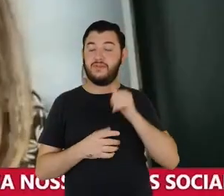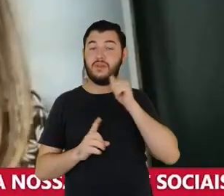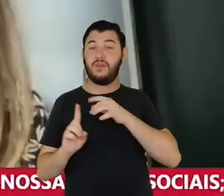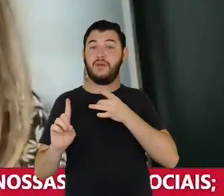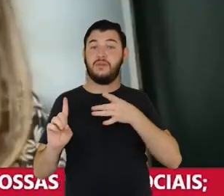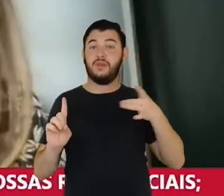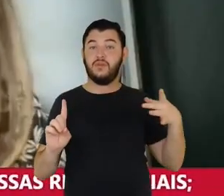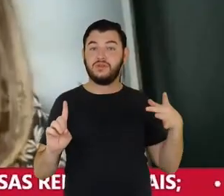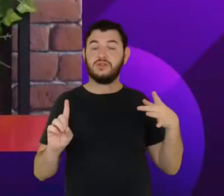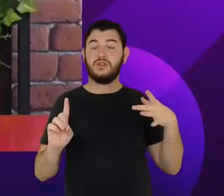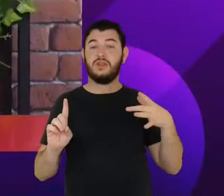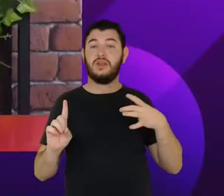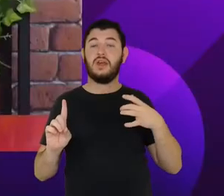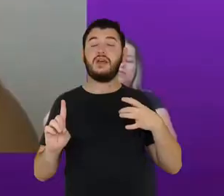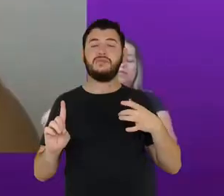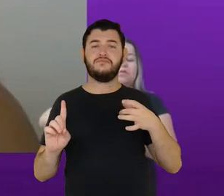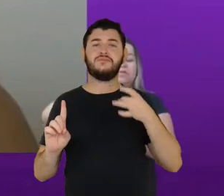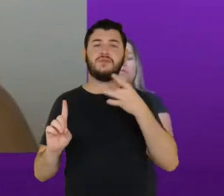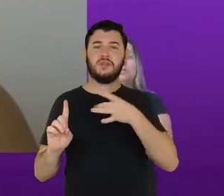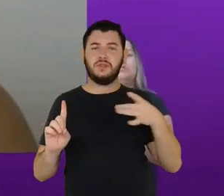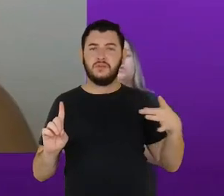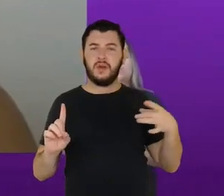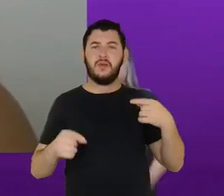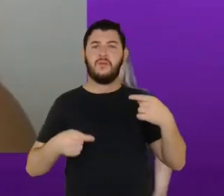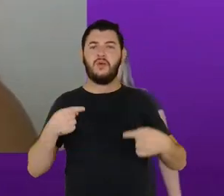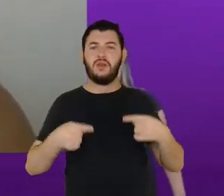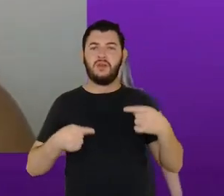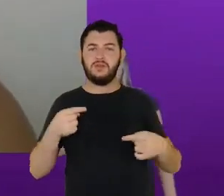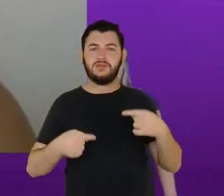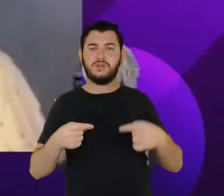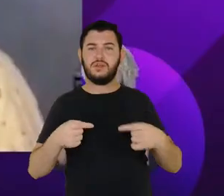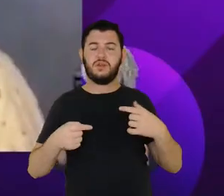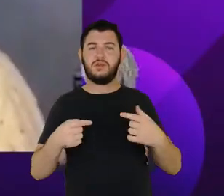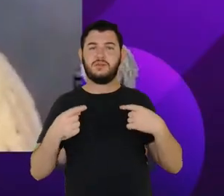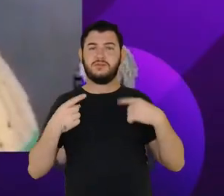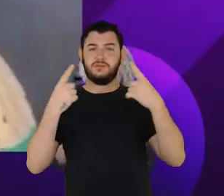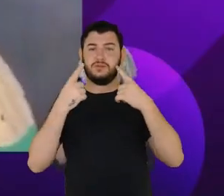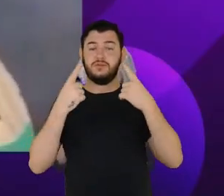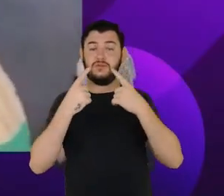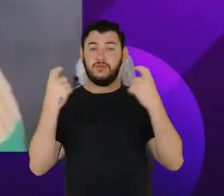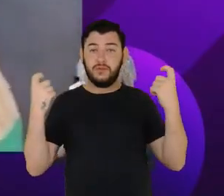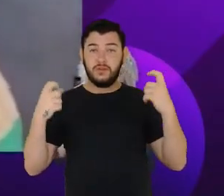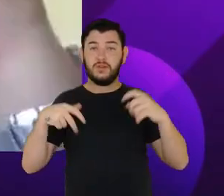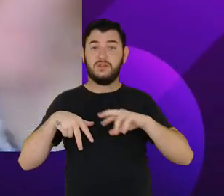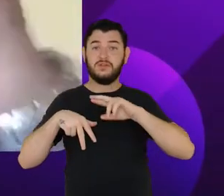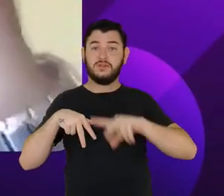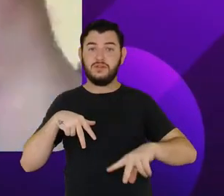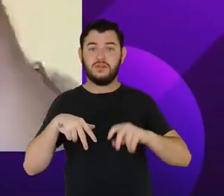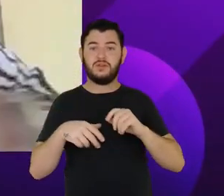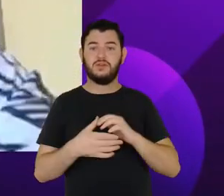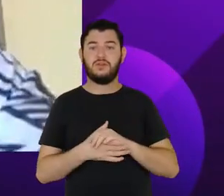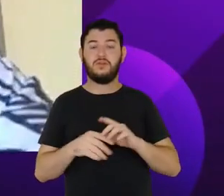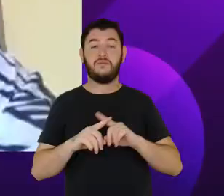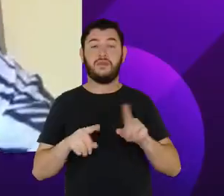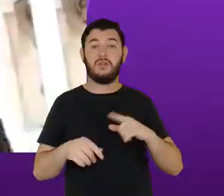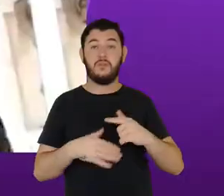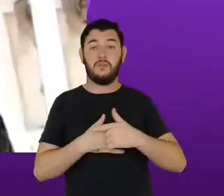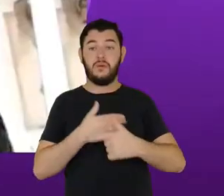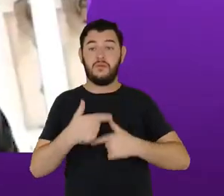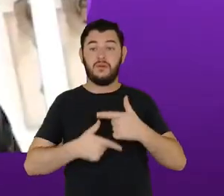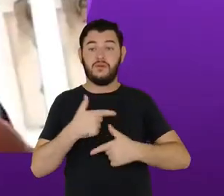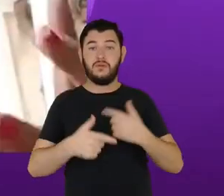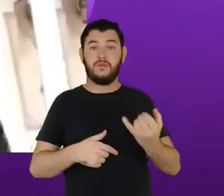muita perda de direitos. O LIC 180 tem papel importante e também vai estabelecer um diálogo. A importância da rotatividade.